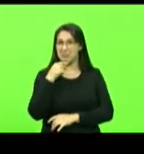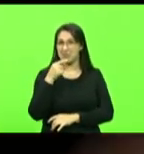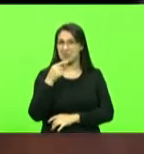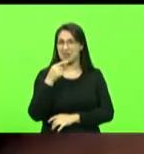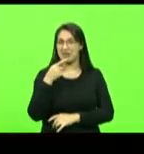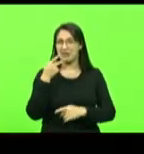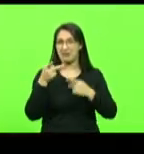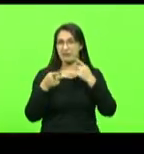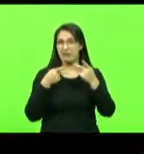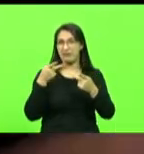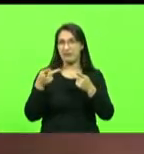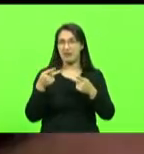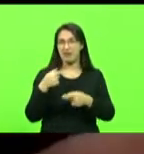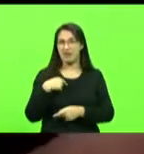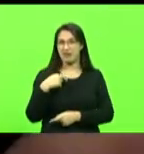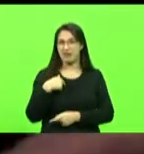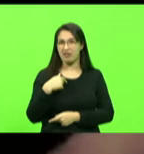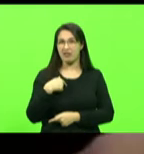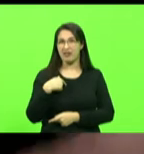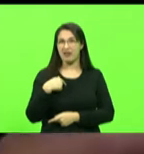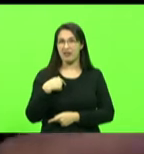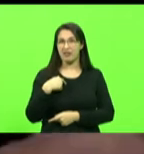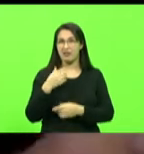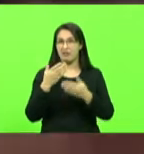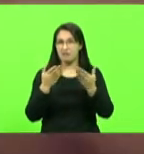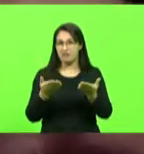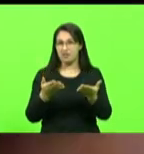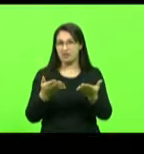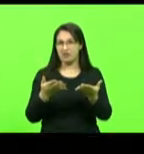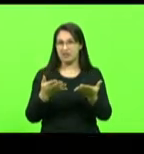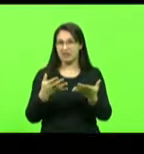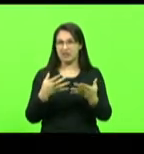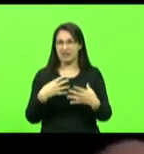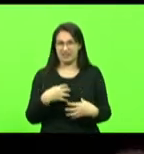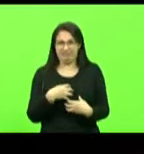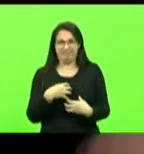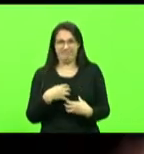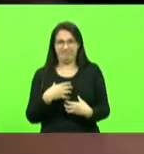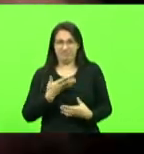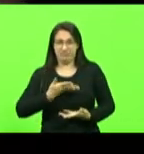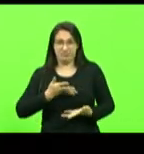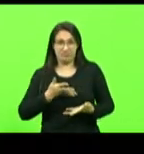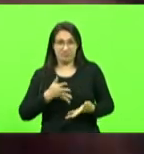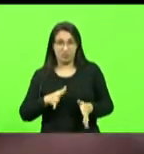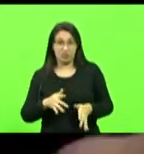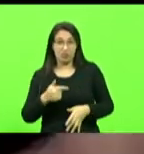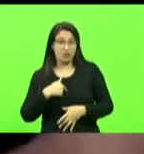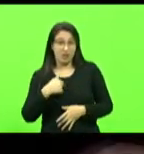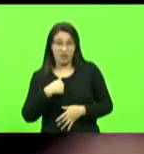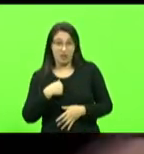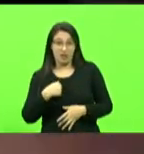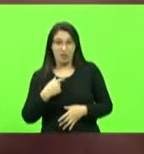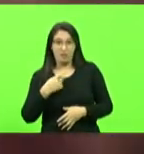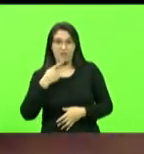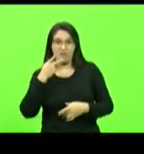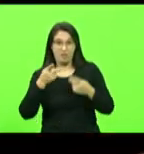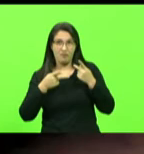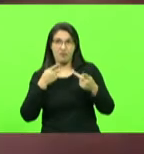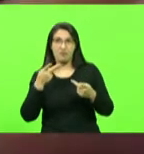que sai da minha boca deixa incomodado alguém, sou eu que falo